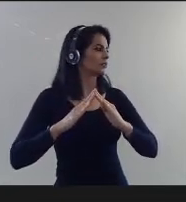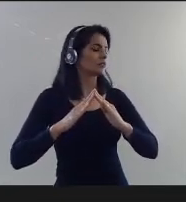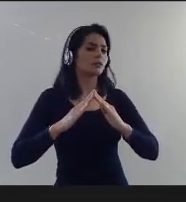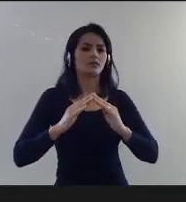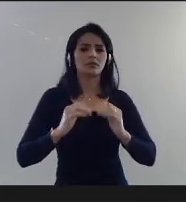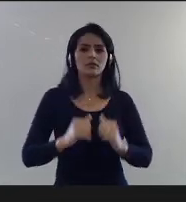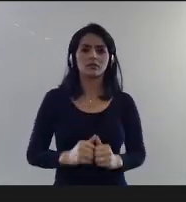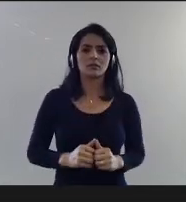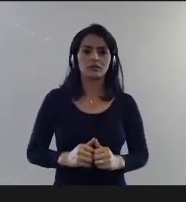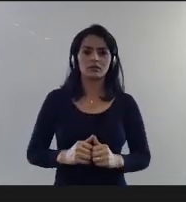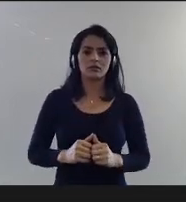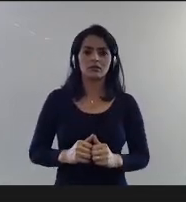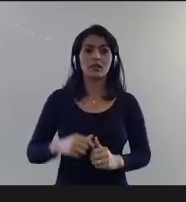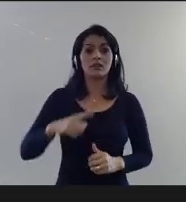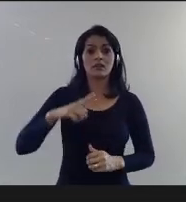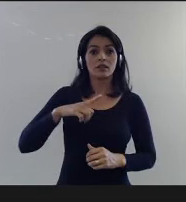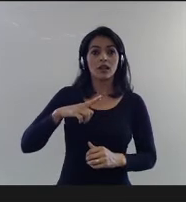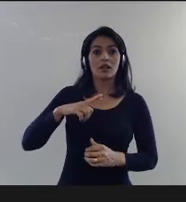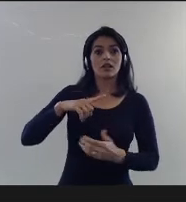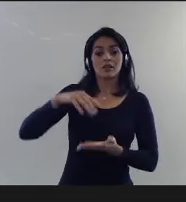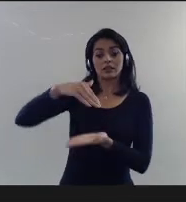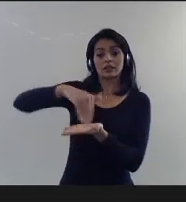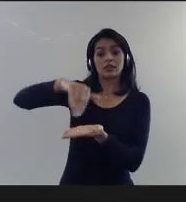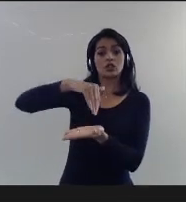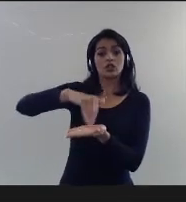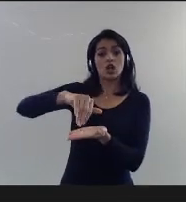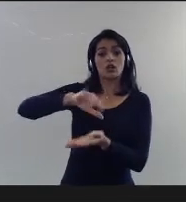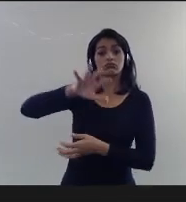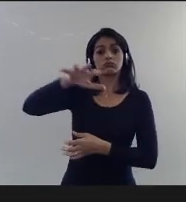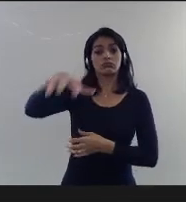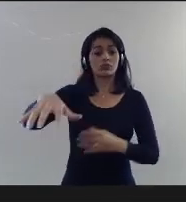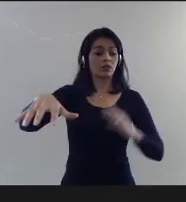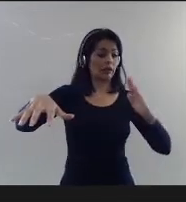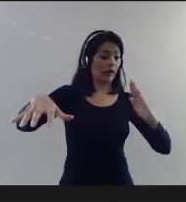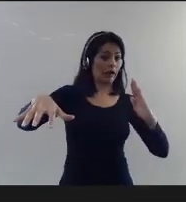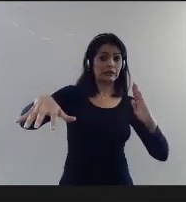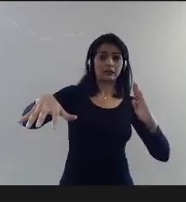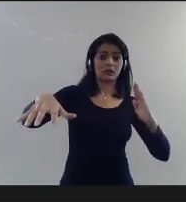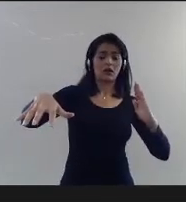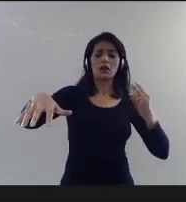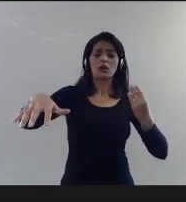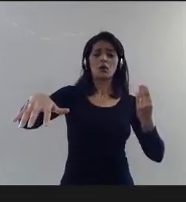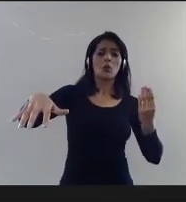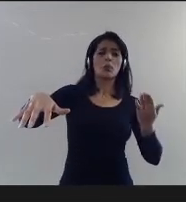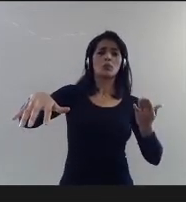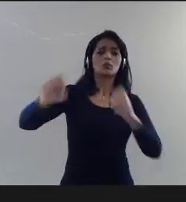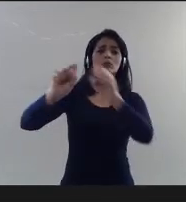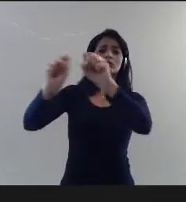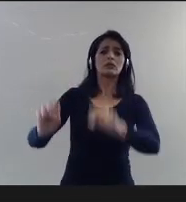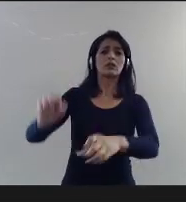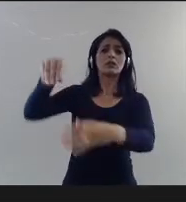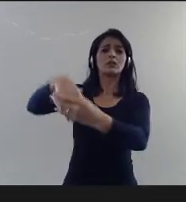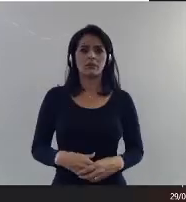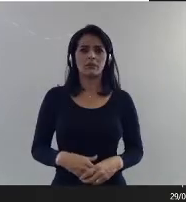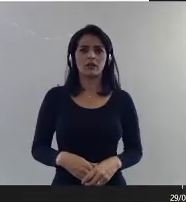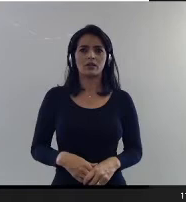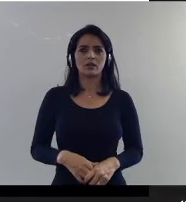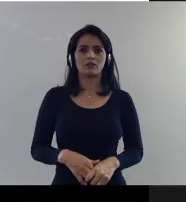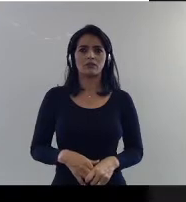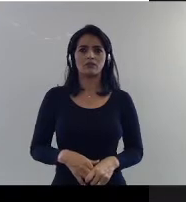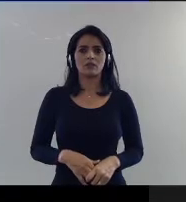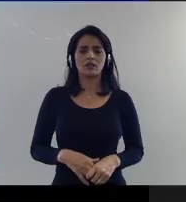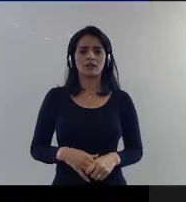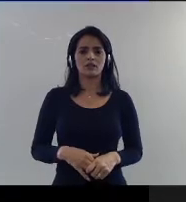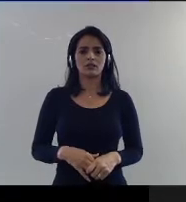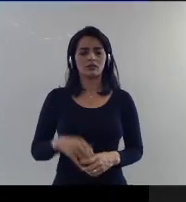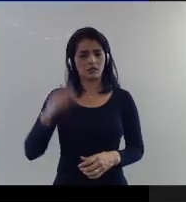o sistema do escritório. Então, certamente, tudo que a gente vem defendendo e discutindo toda essa cultura